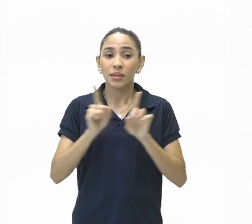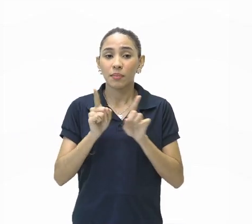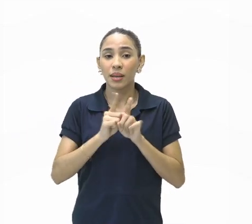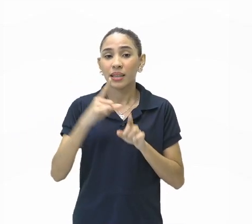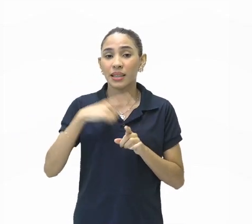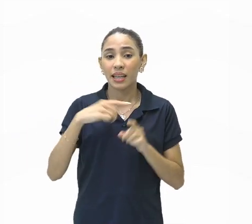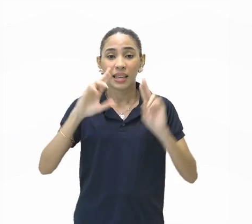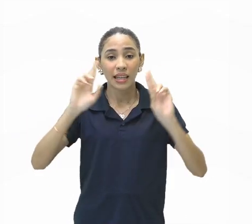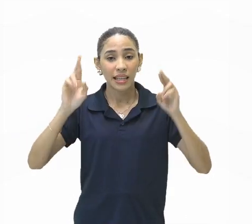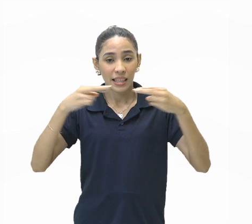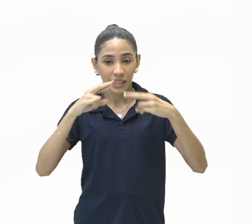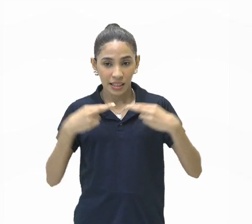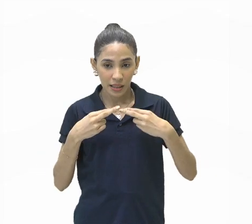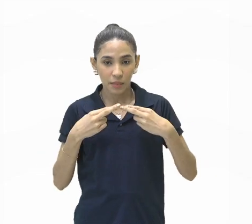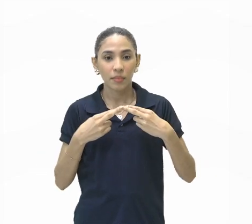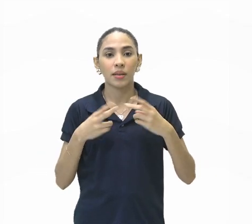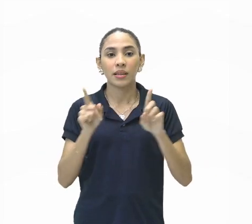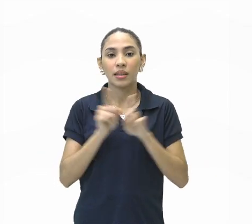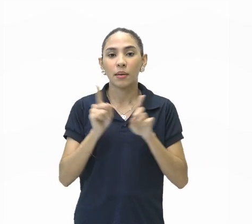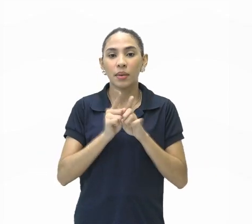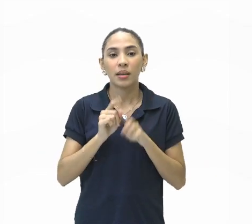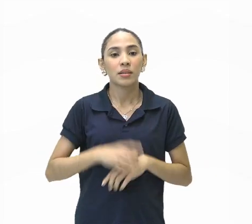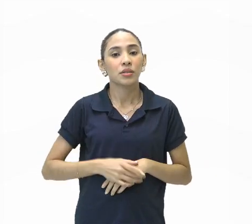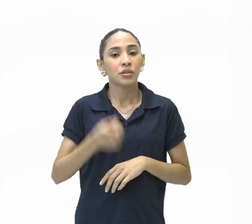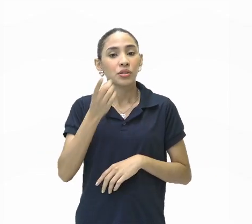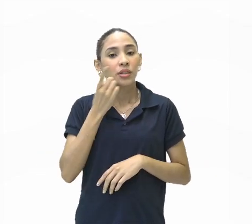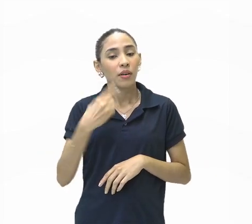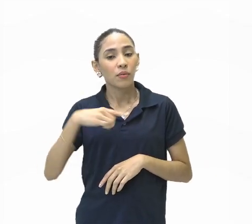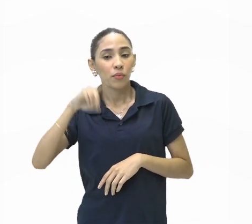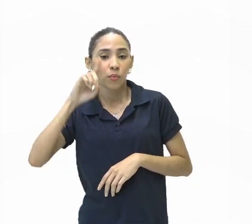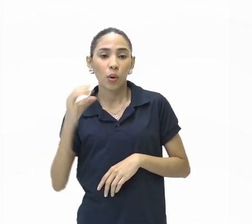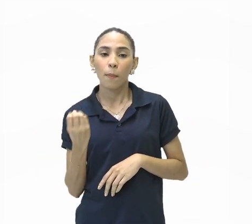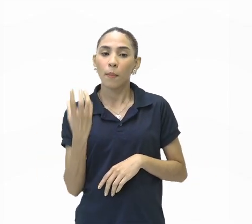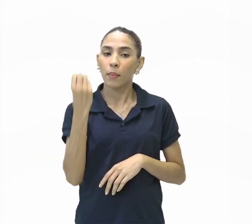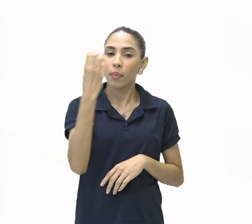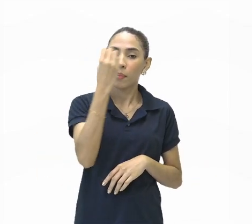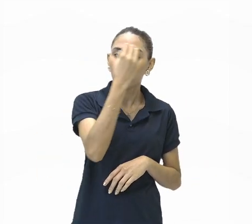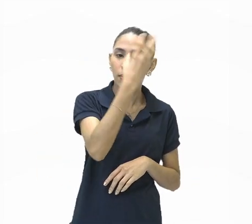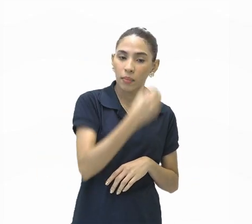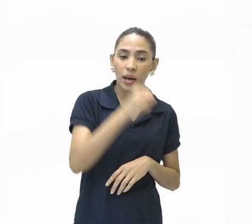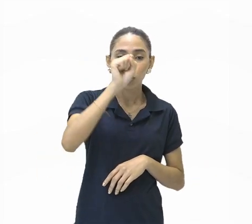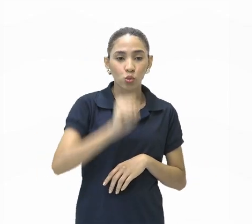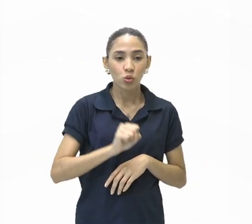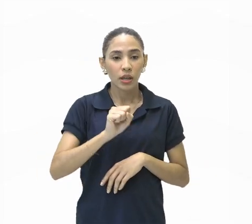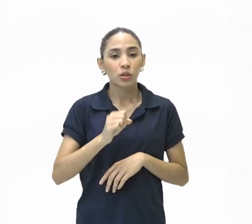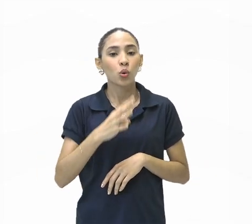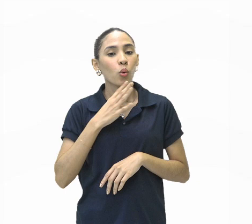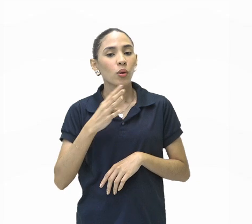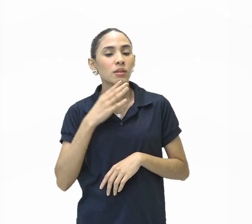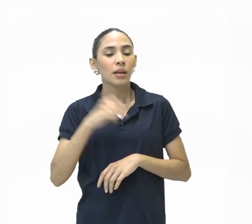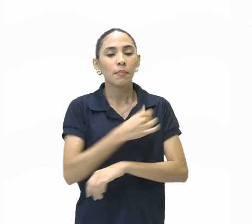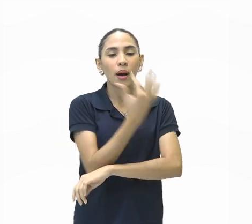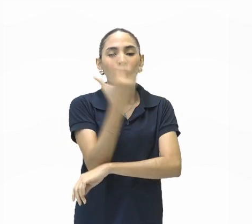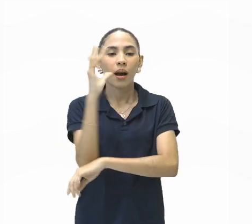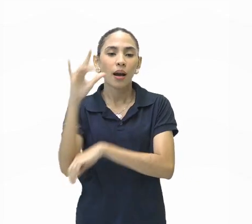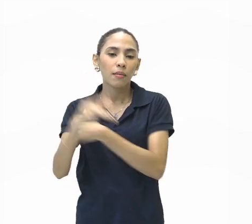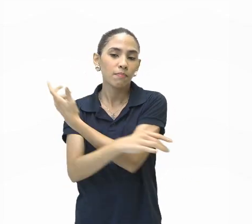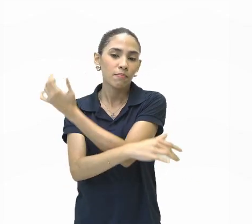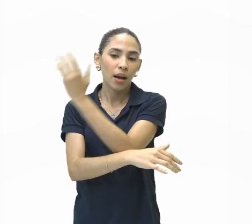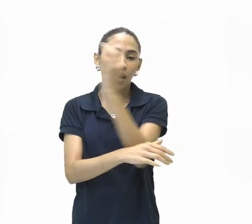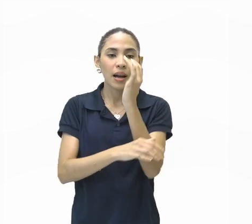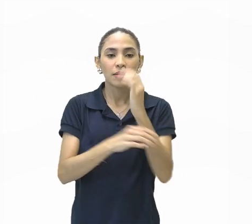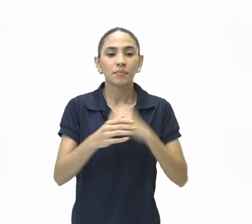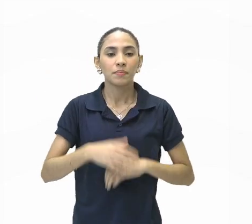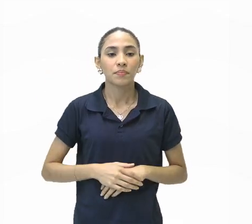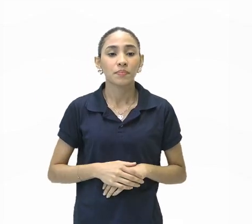as rimas e os refrões, ó. Um certo dia fui fazer uma viagem lá para as bandas do Sudeste, conhecer nova paisagem, ali que rima com